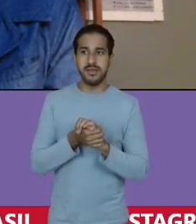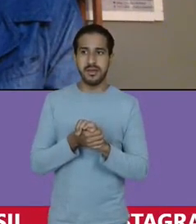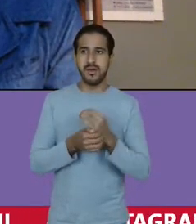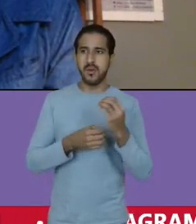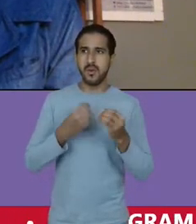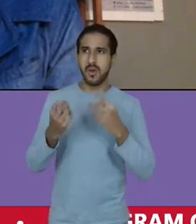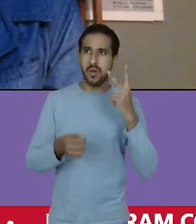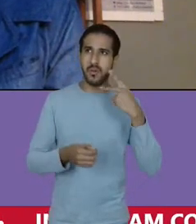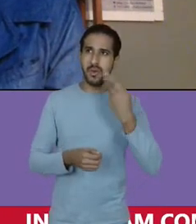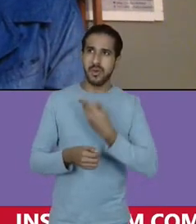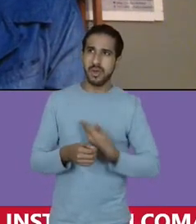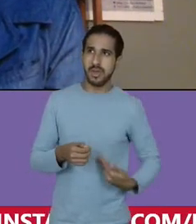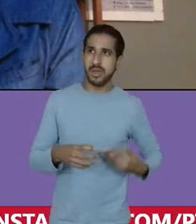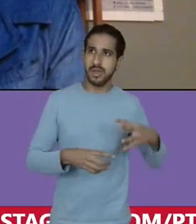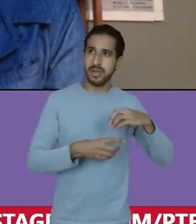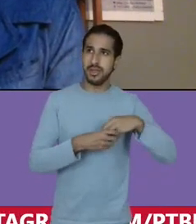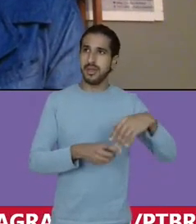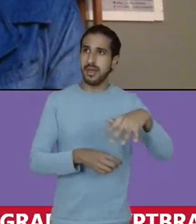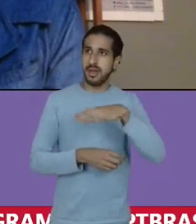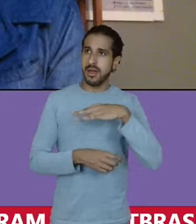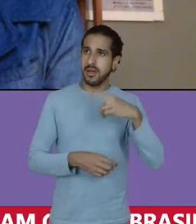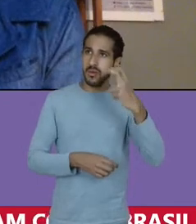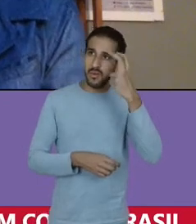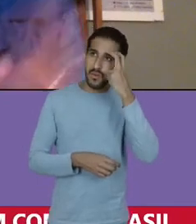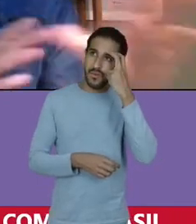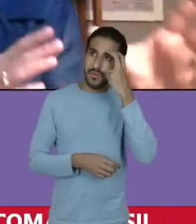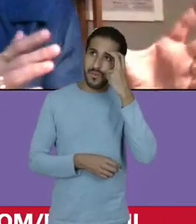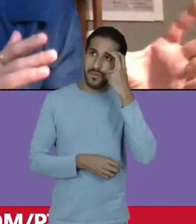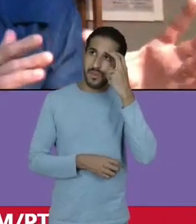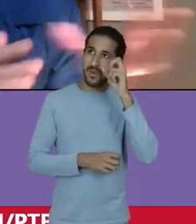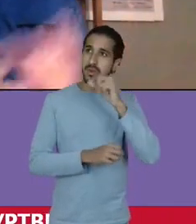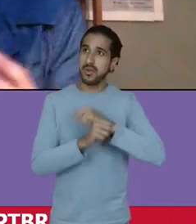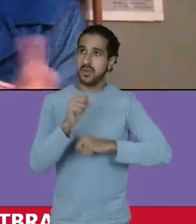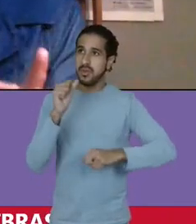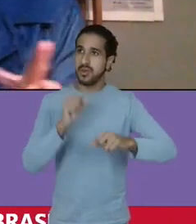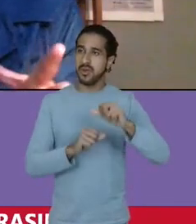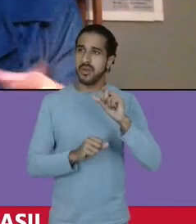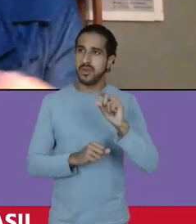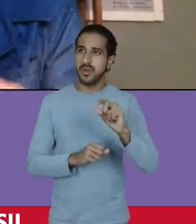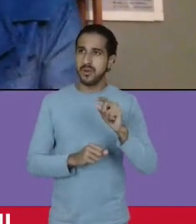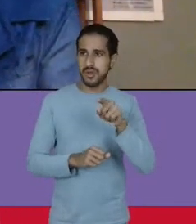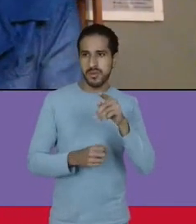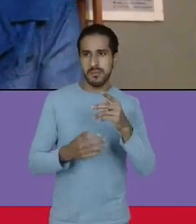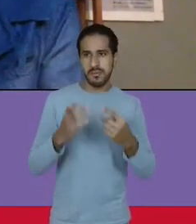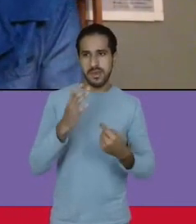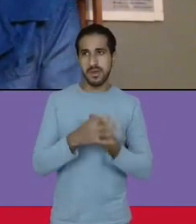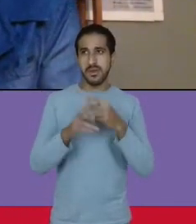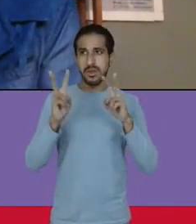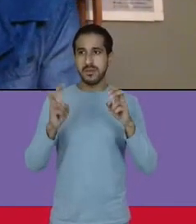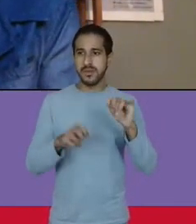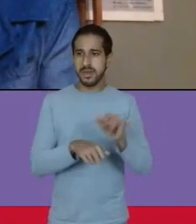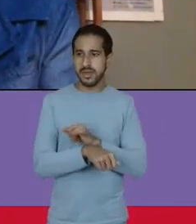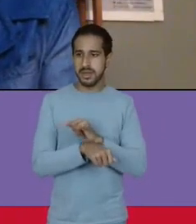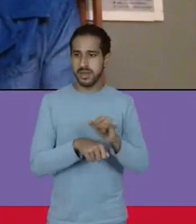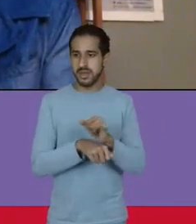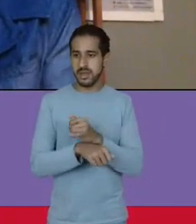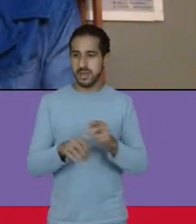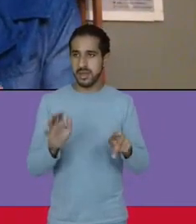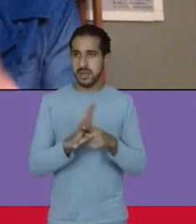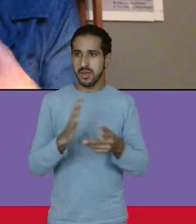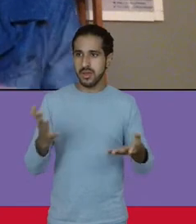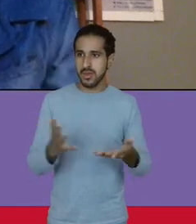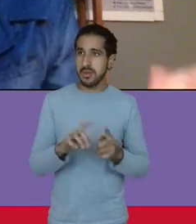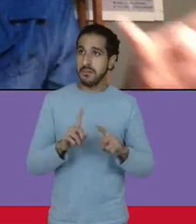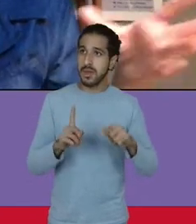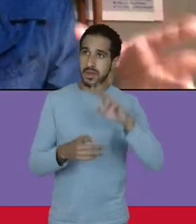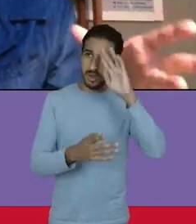como a política pública na cultura, e aí mudando um pouco, você me perguntou sobre as estratégias de hoje,